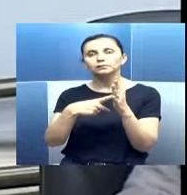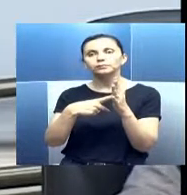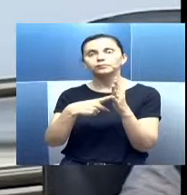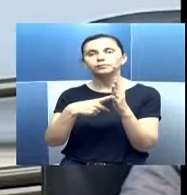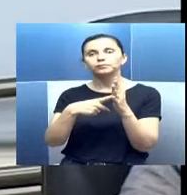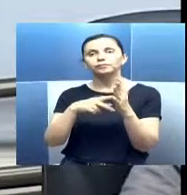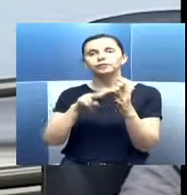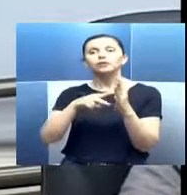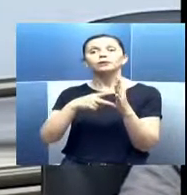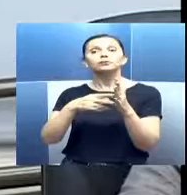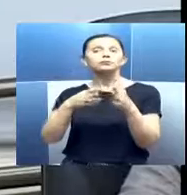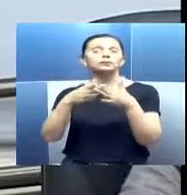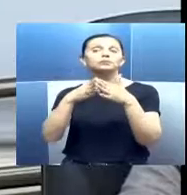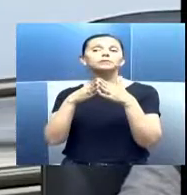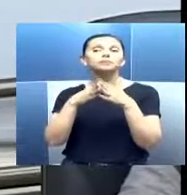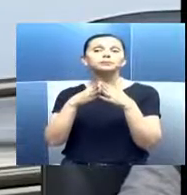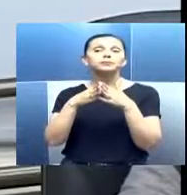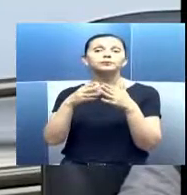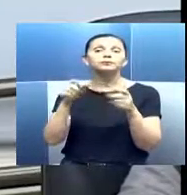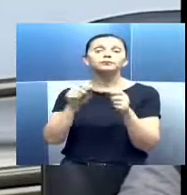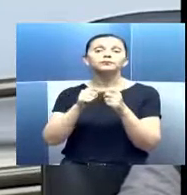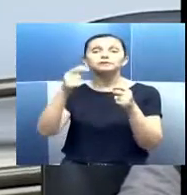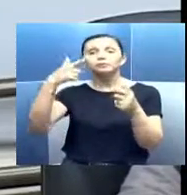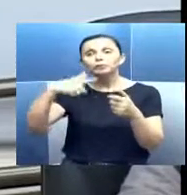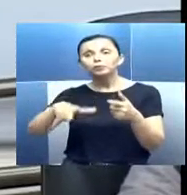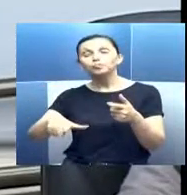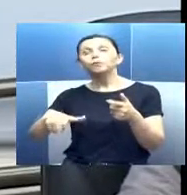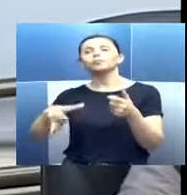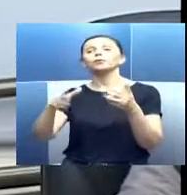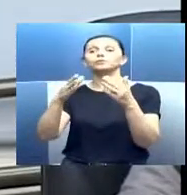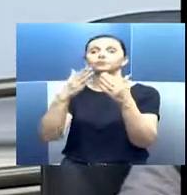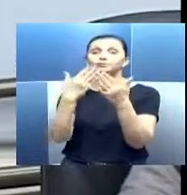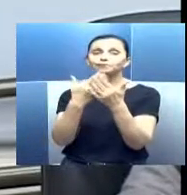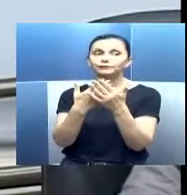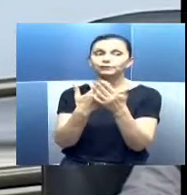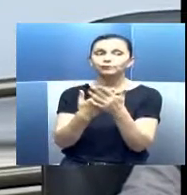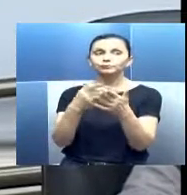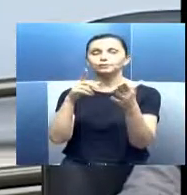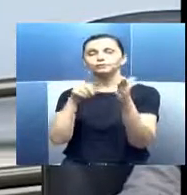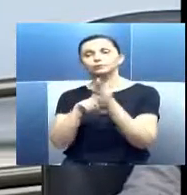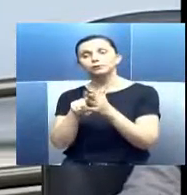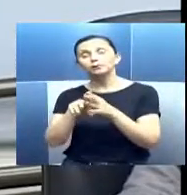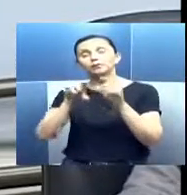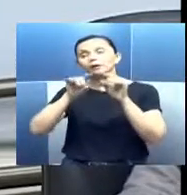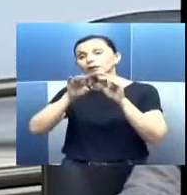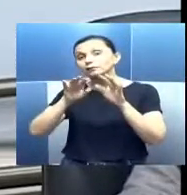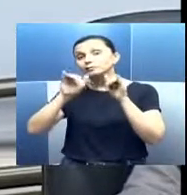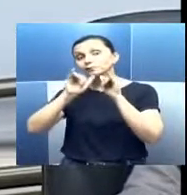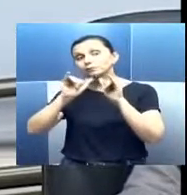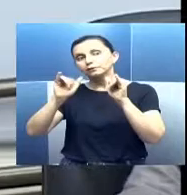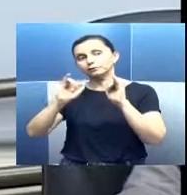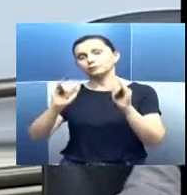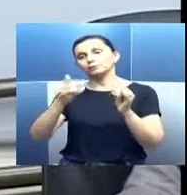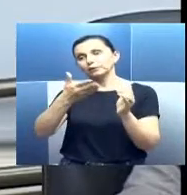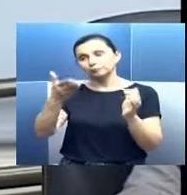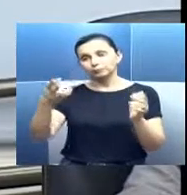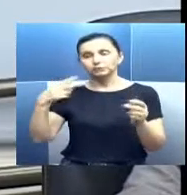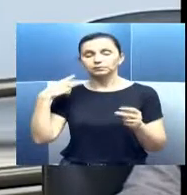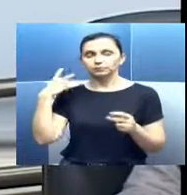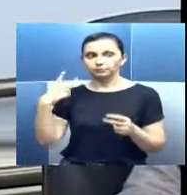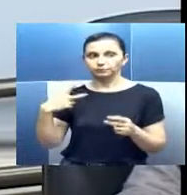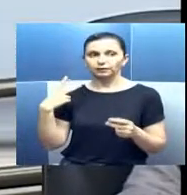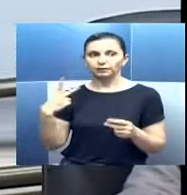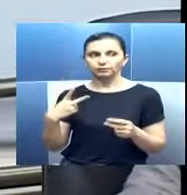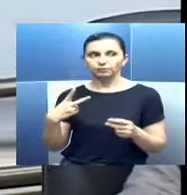pediu que fizesse outro estudo quer dizer só pra a nível de informação dos novos vereadores está